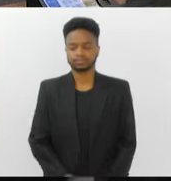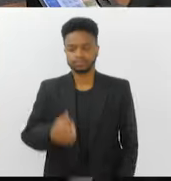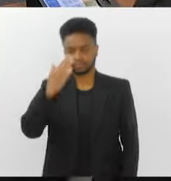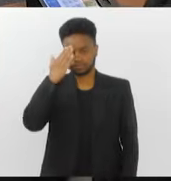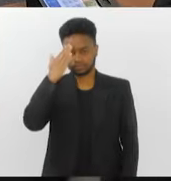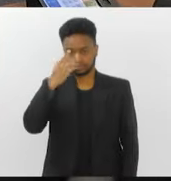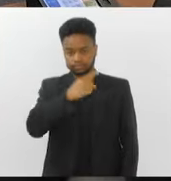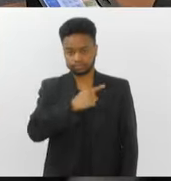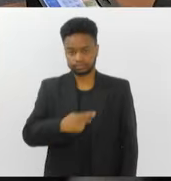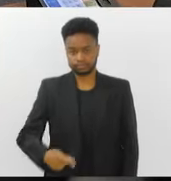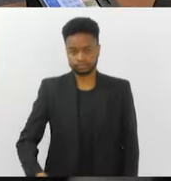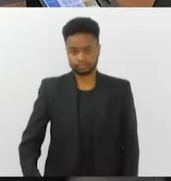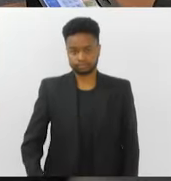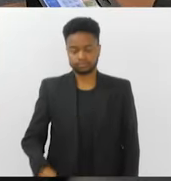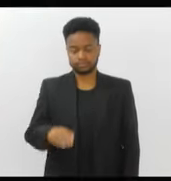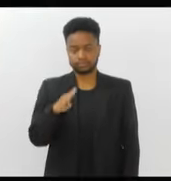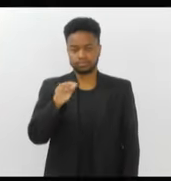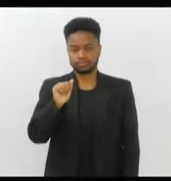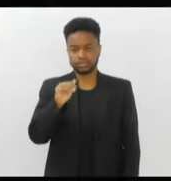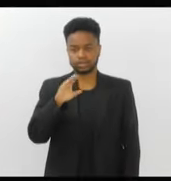presidente Bacelar.